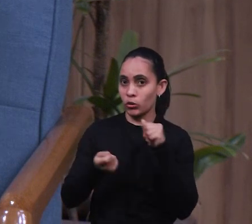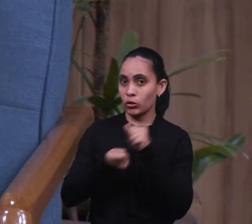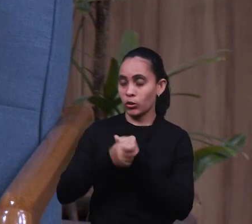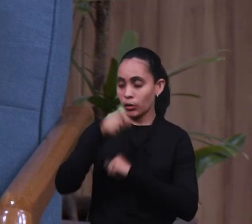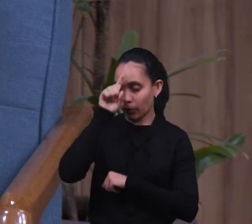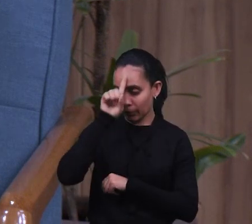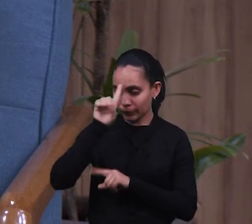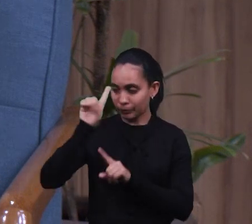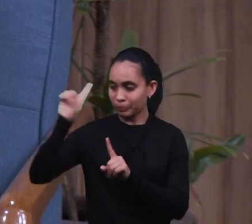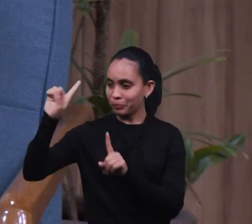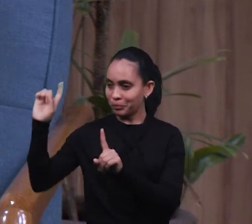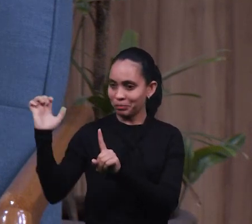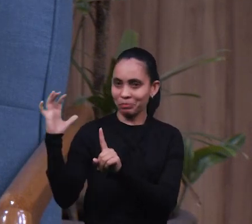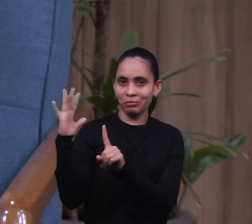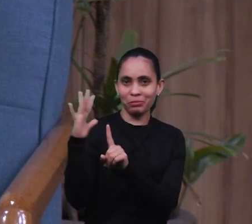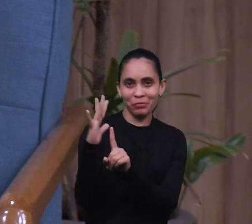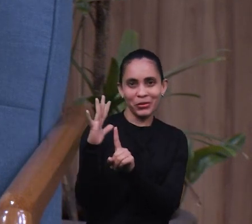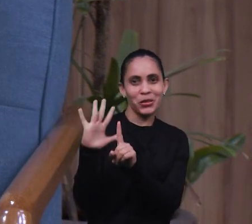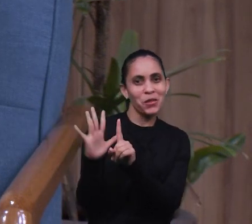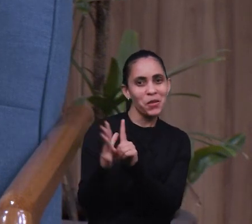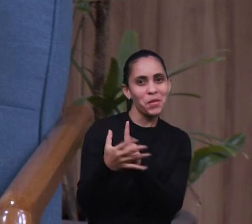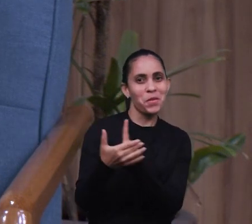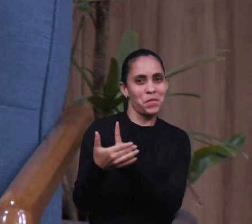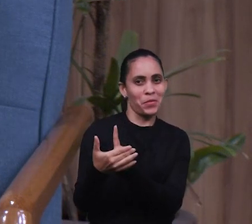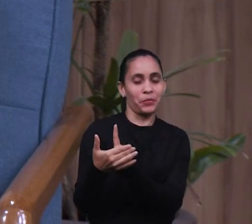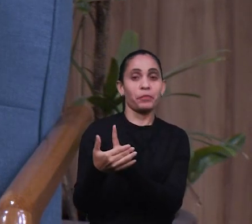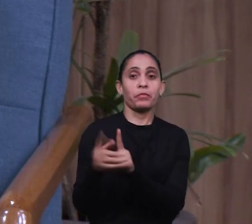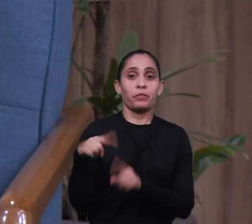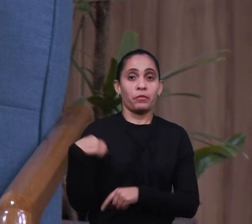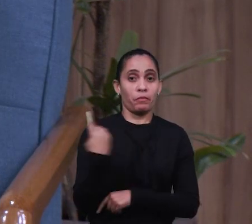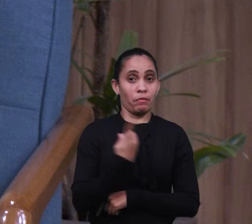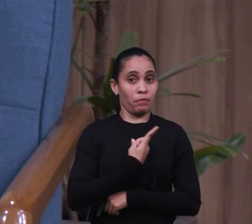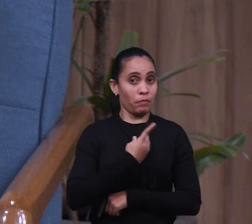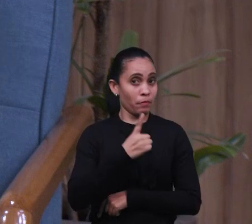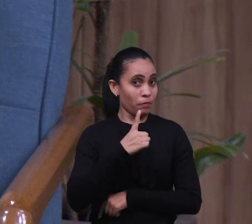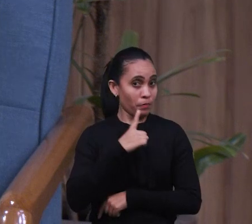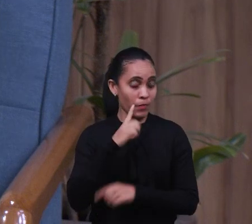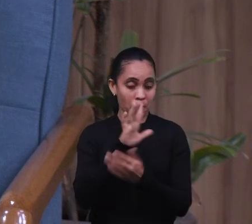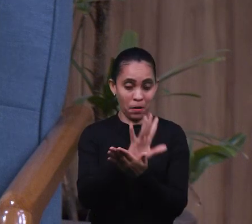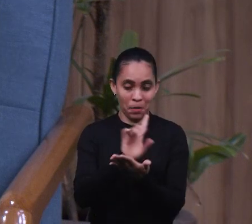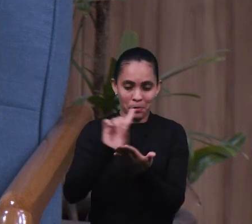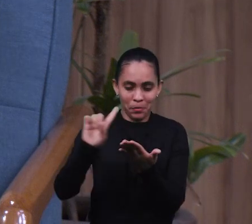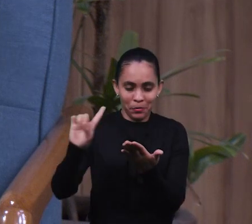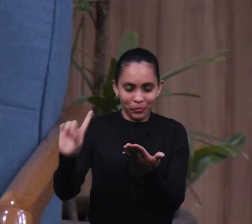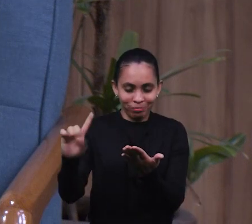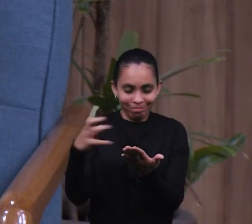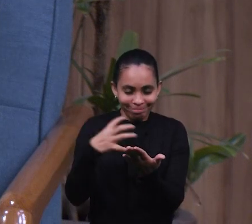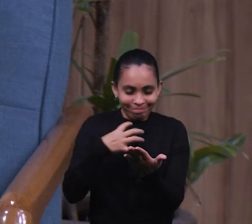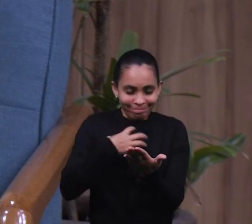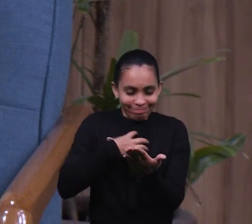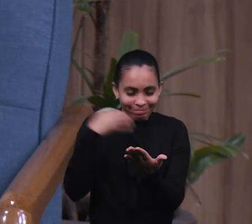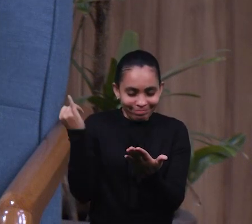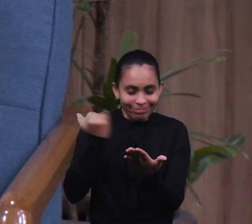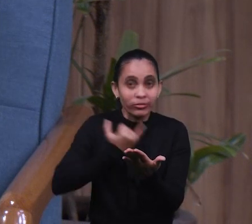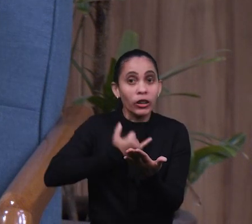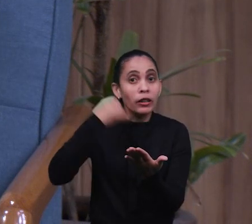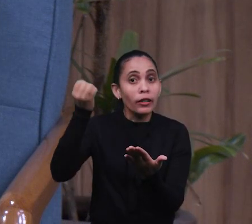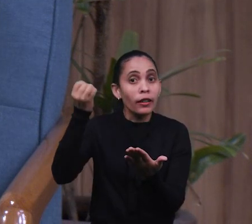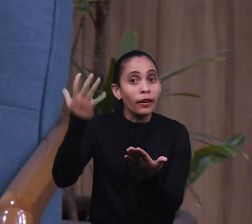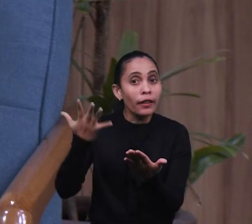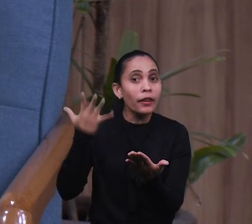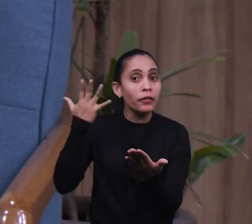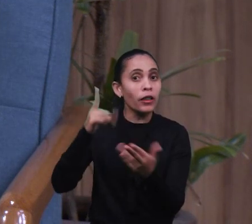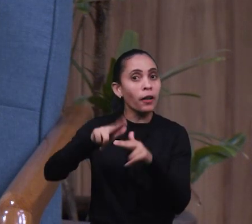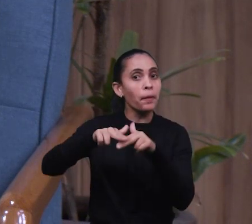à sombra do Onipotente. Além disso, temos o alimento diário encontrado na Palavra de Deus, que é